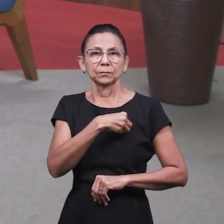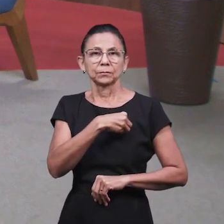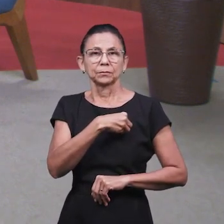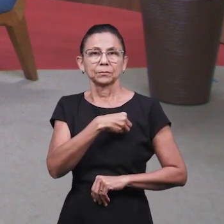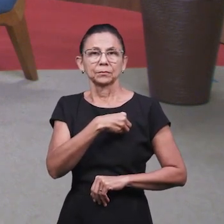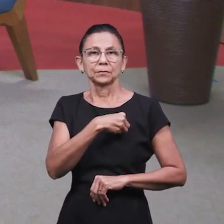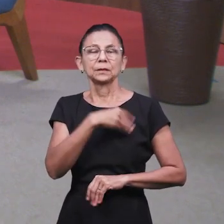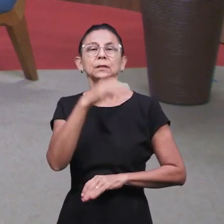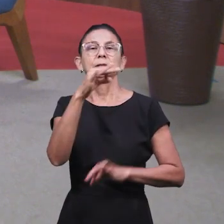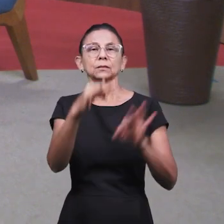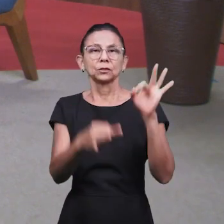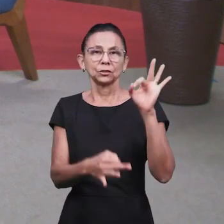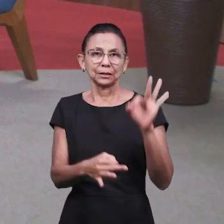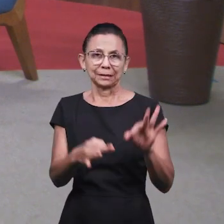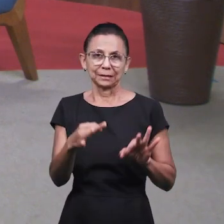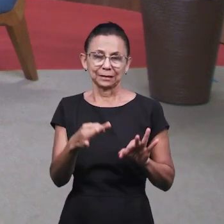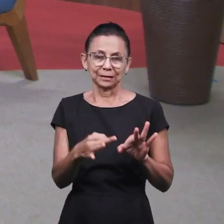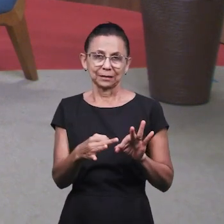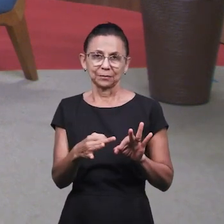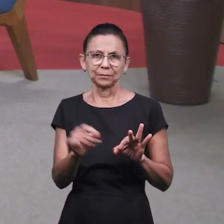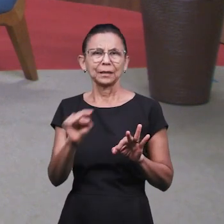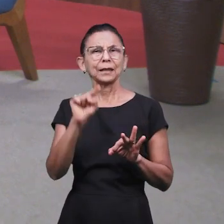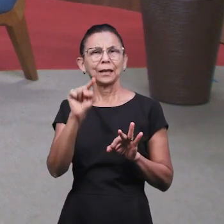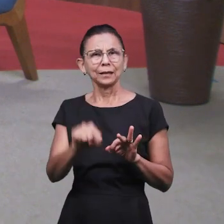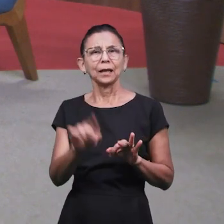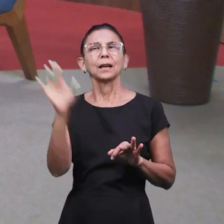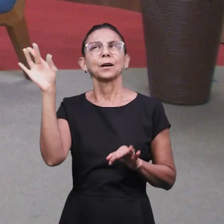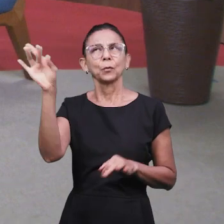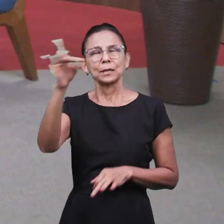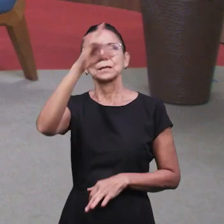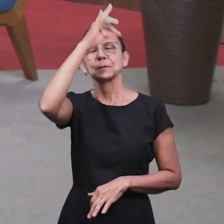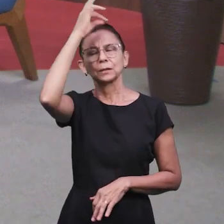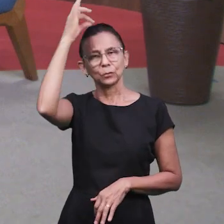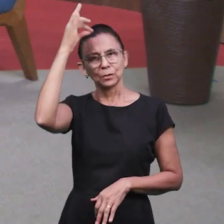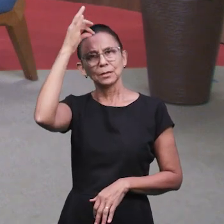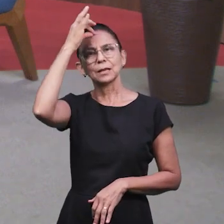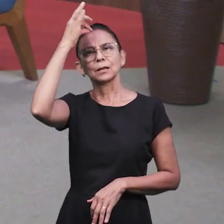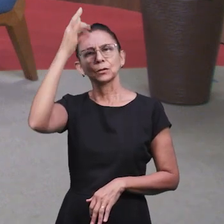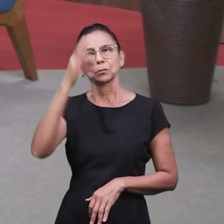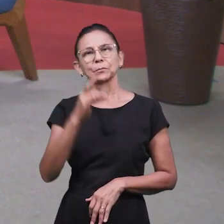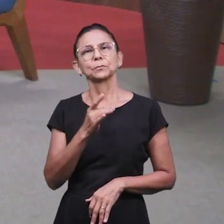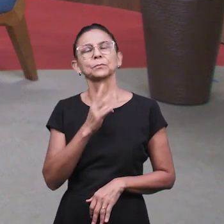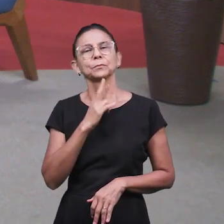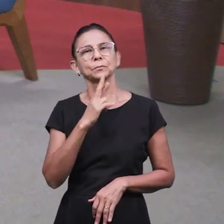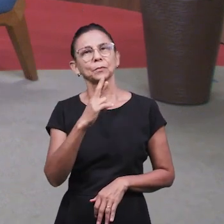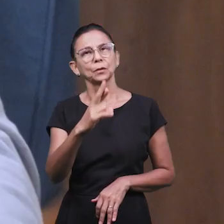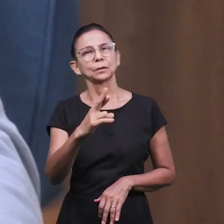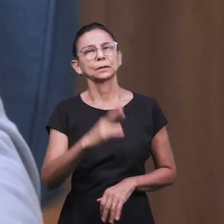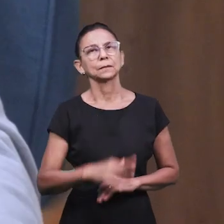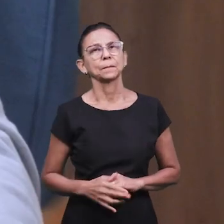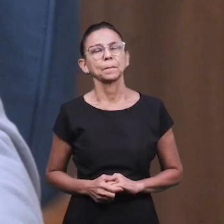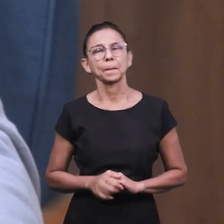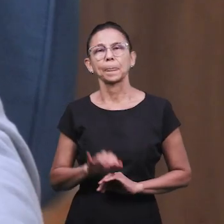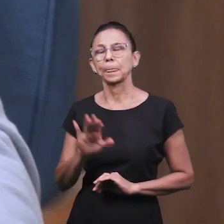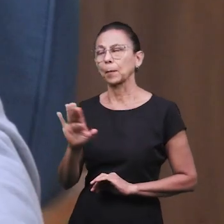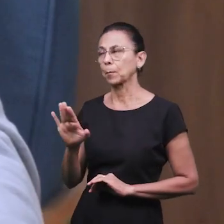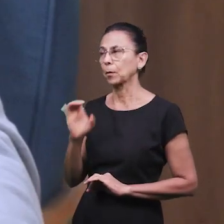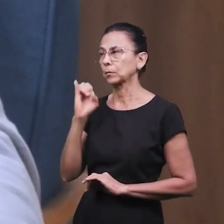Espírito Santo. E Josias, e se tem assim que